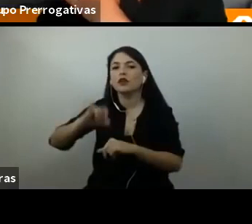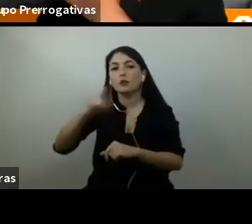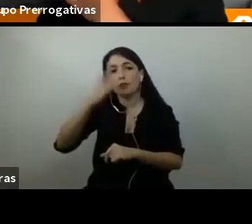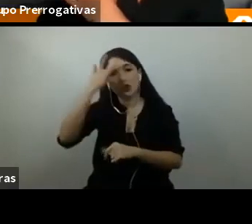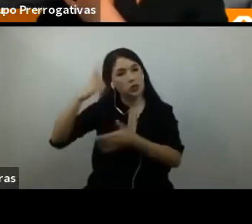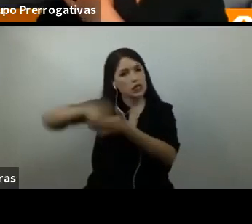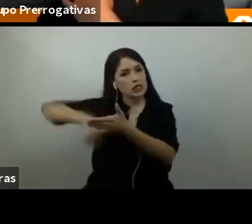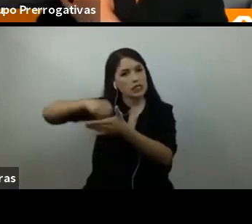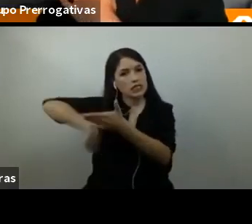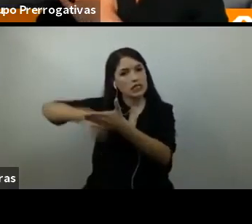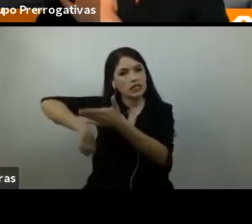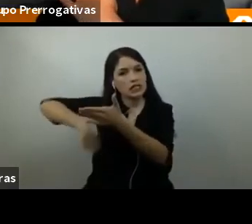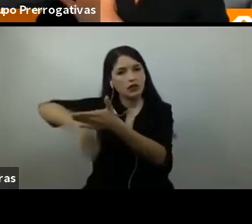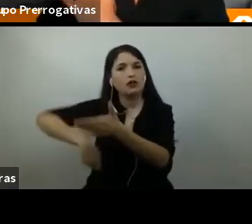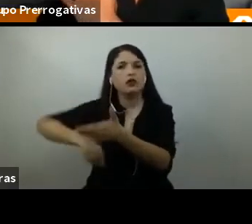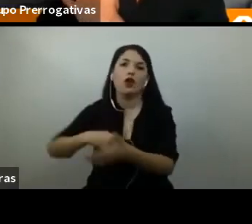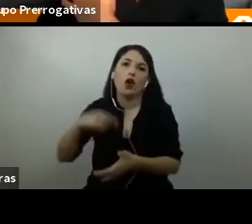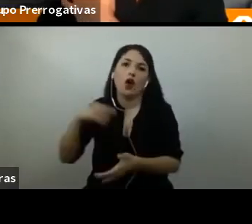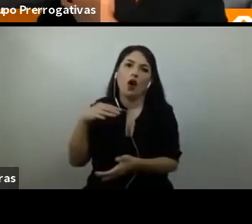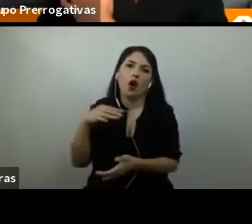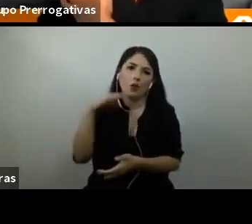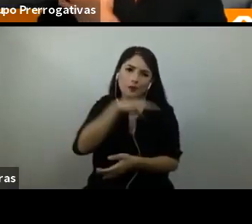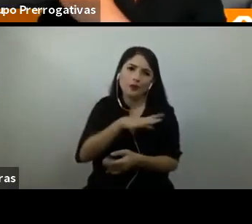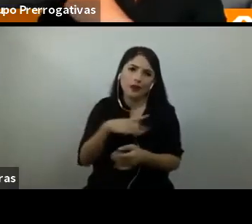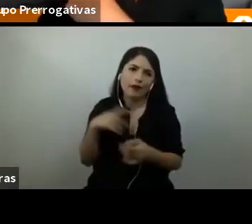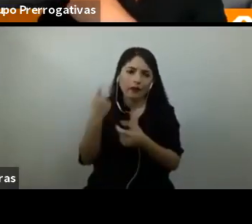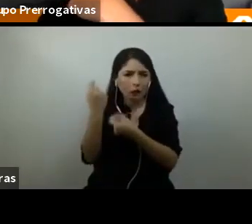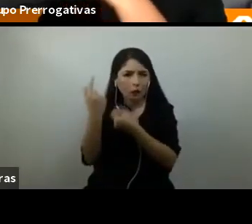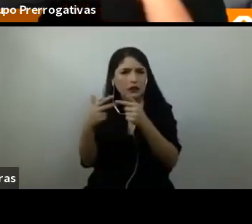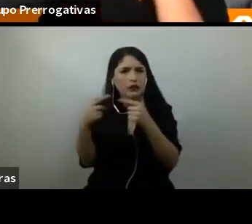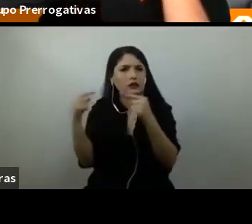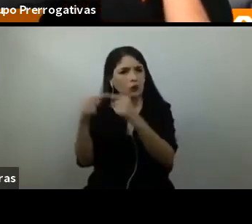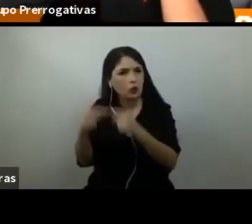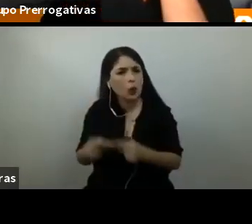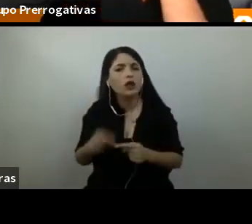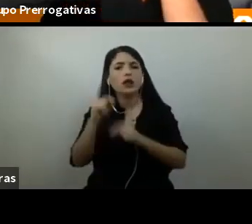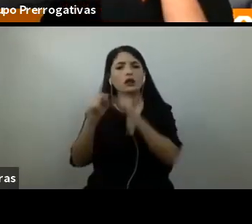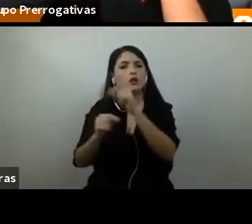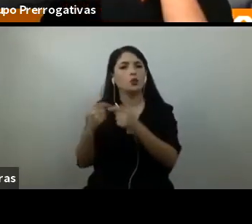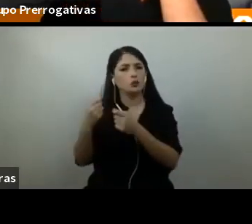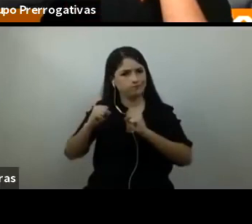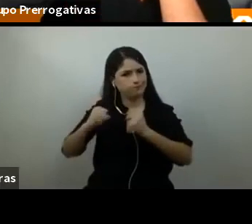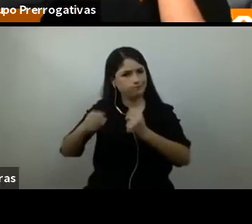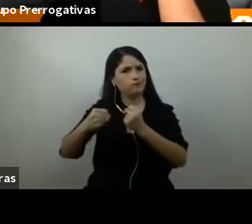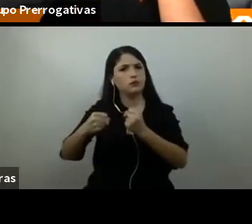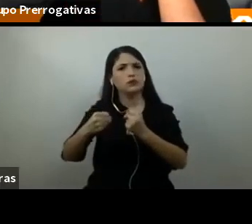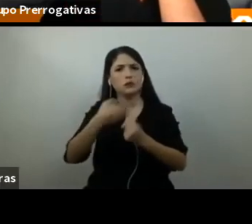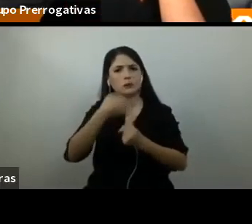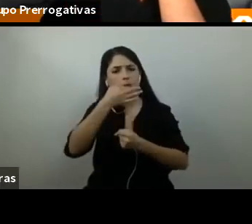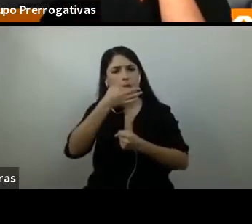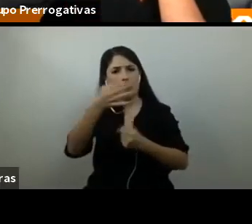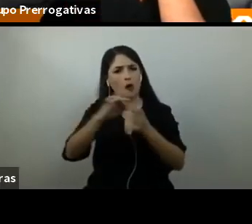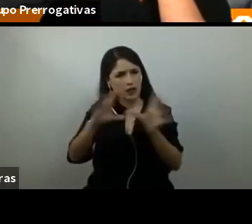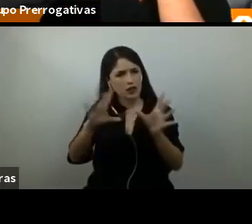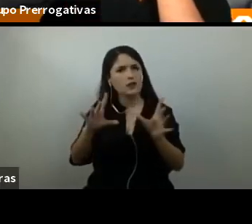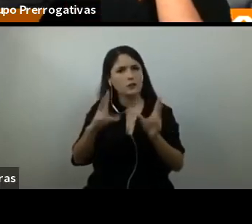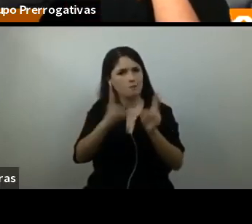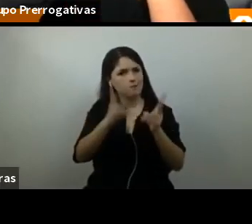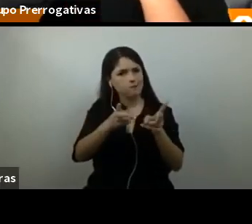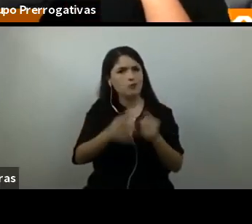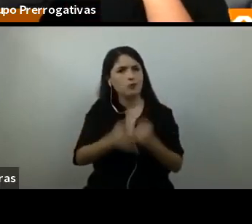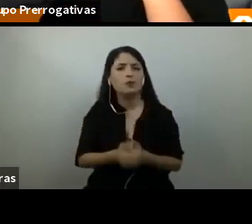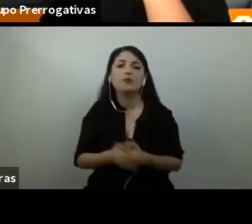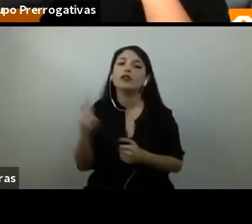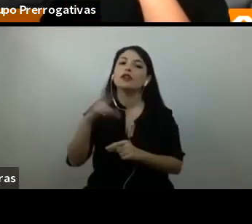têm conosco afinidade de princípios e propósitos nessa luta pela democracia. Mas você fez uma reflexão muito importante, eu só queria fazer um registro antes da tua